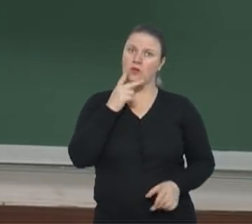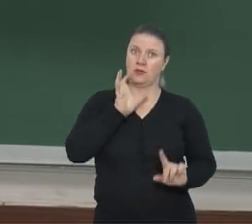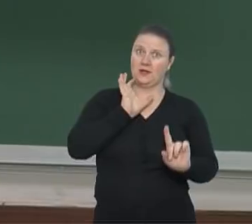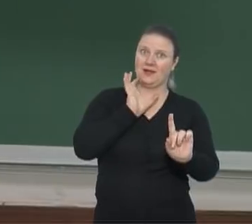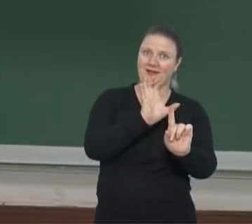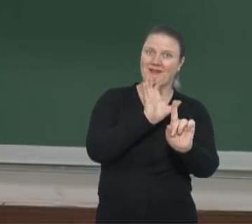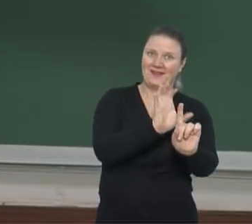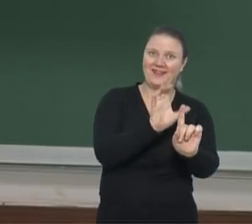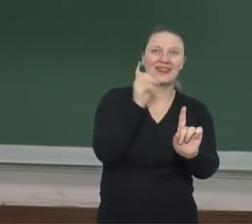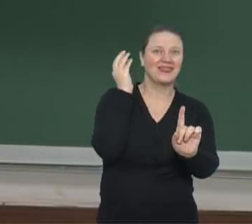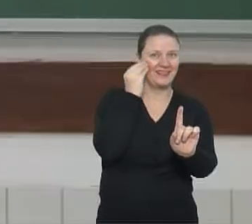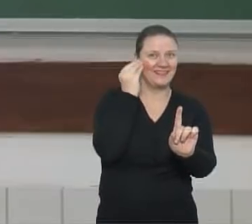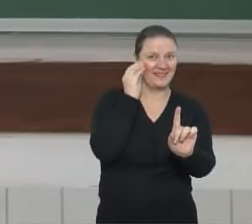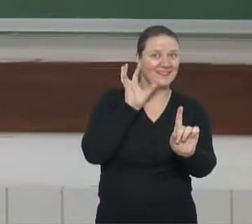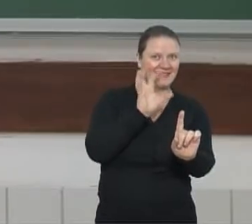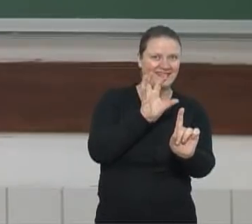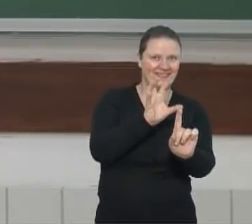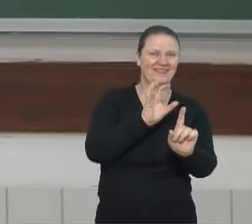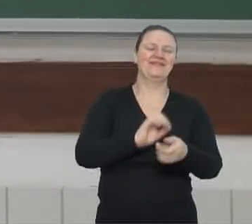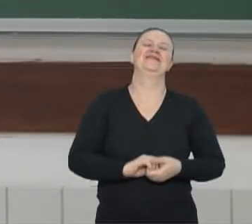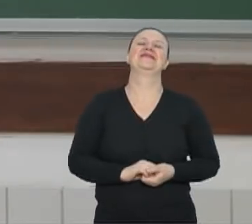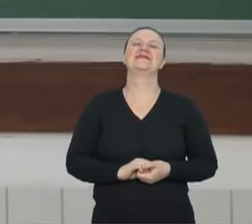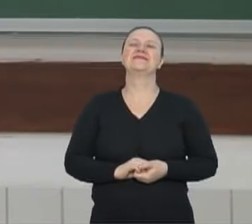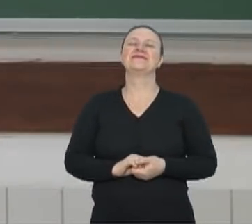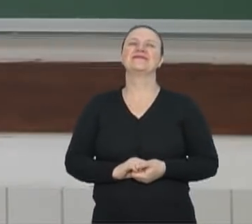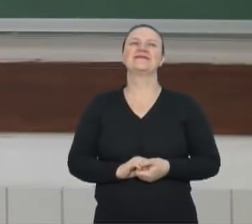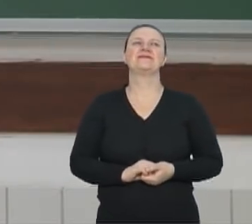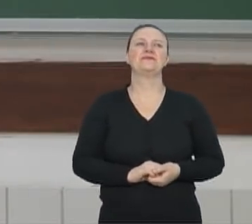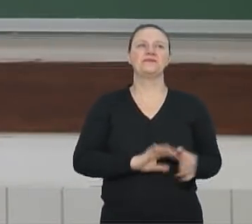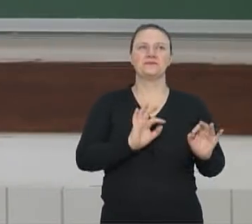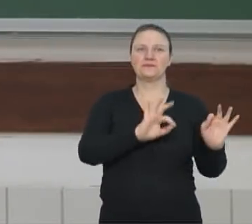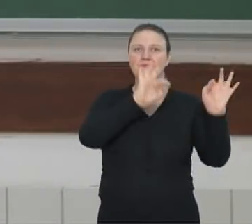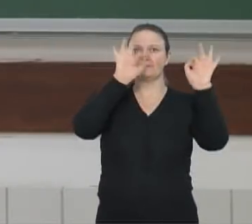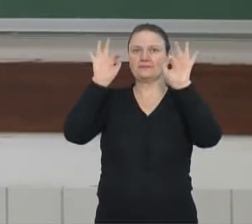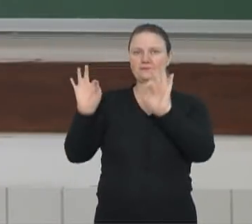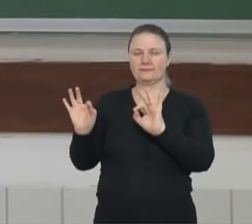convencê-los, ok? Muito bem.